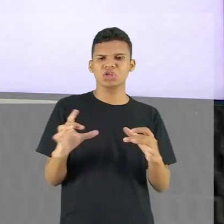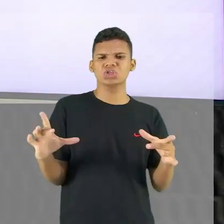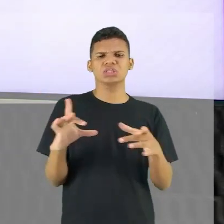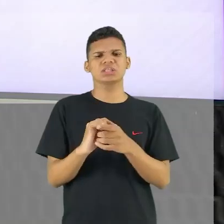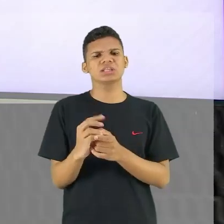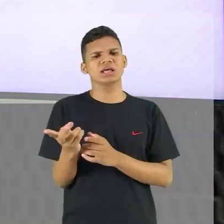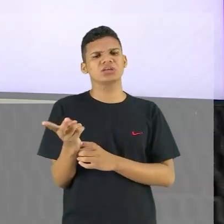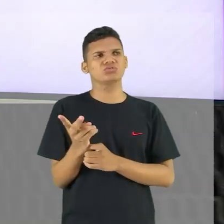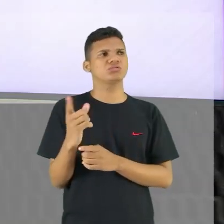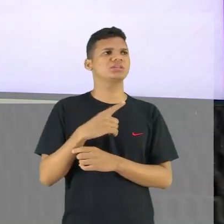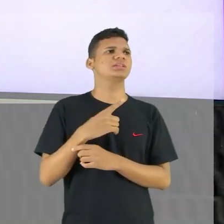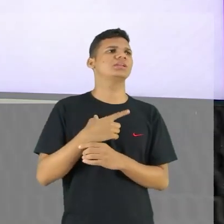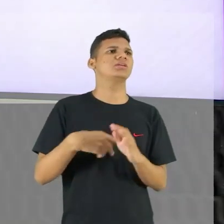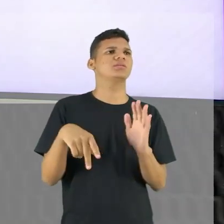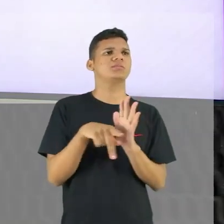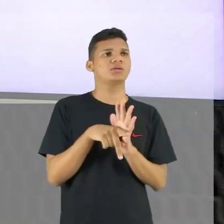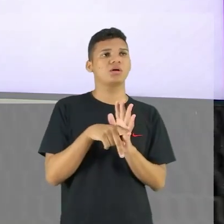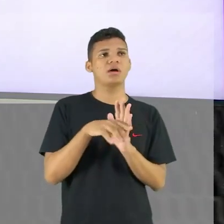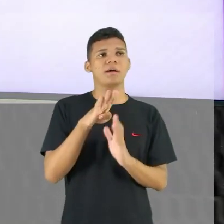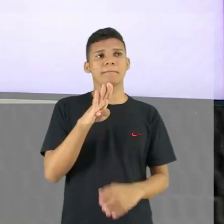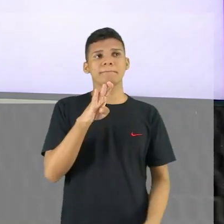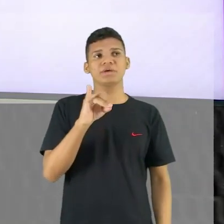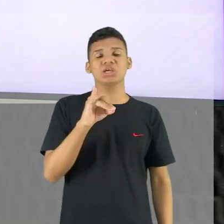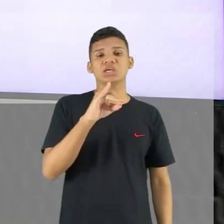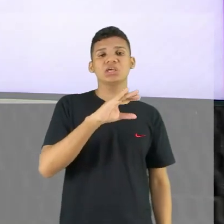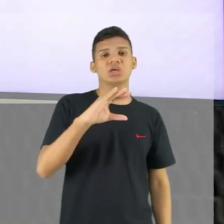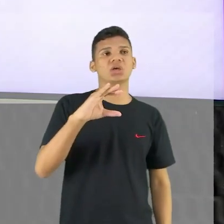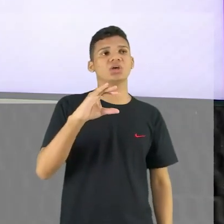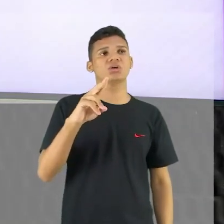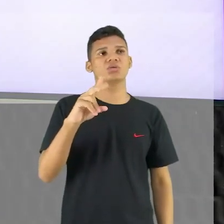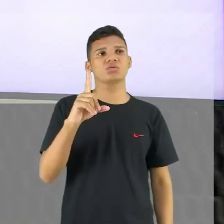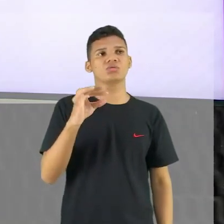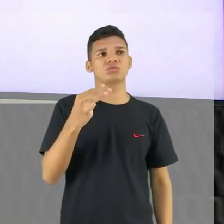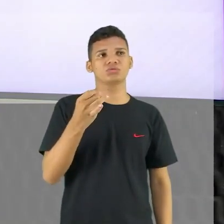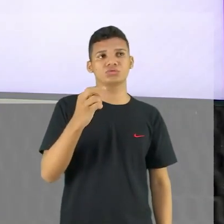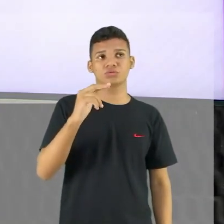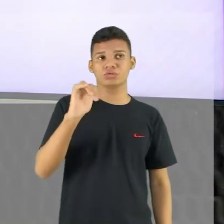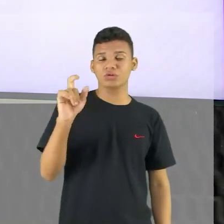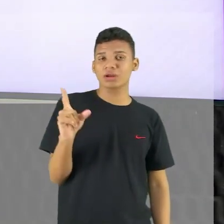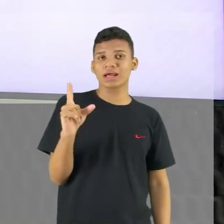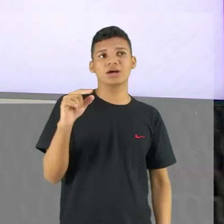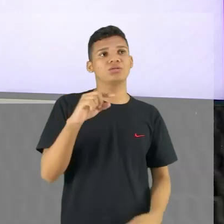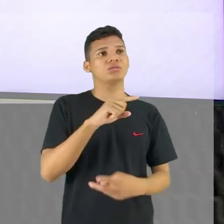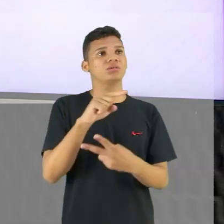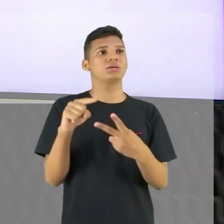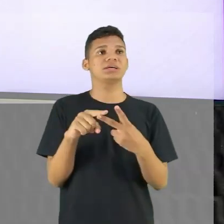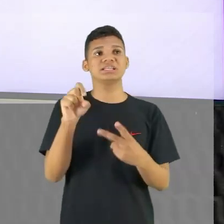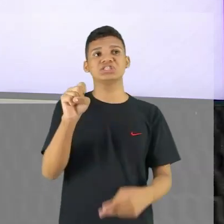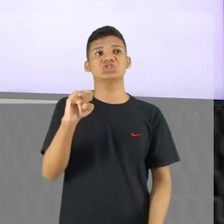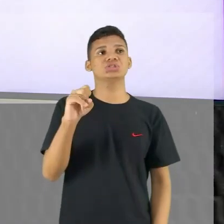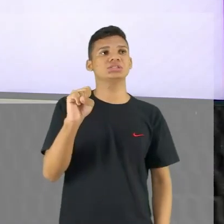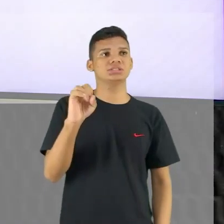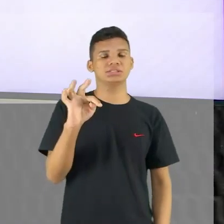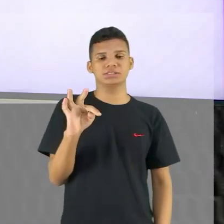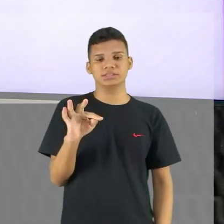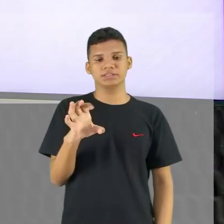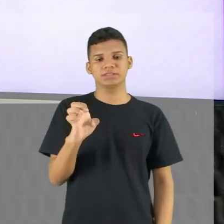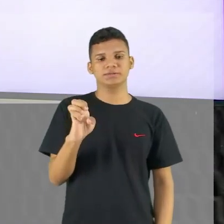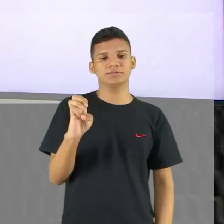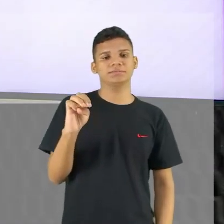Um sistema bicultural, aqui já é em inglês, ó. Bicultural Systems.